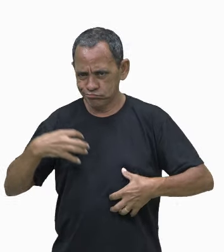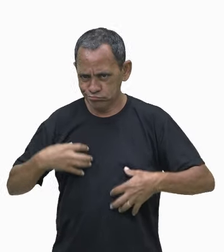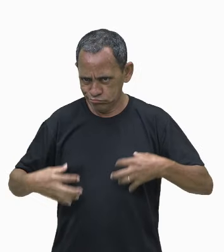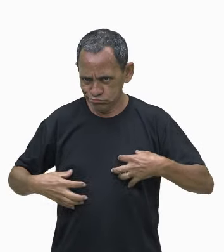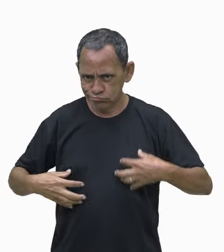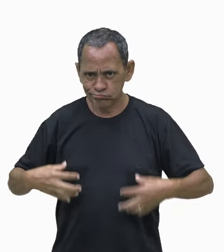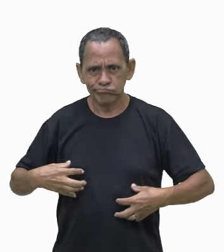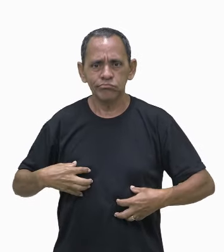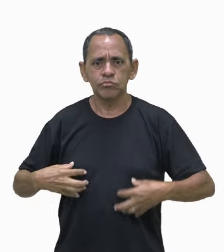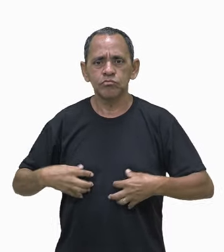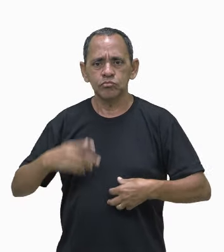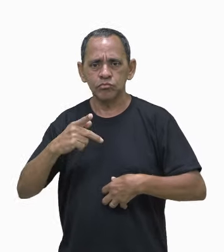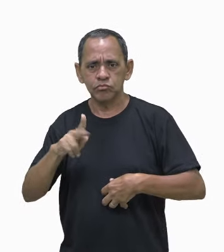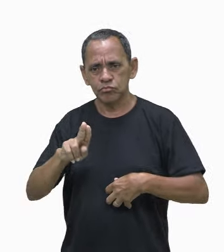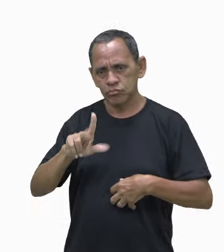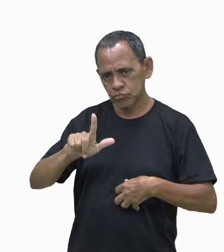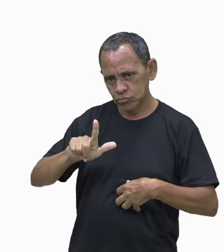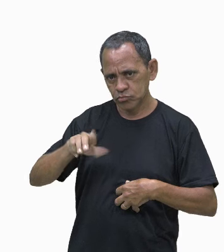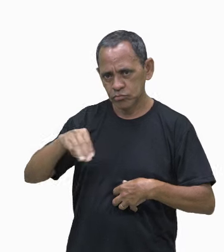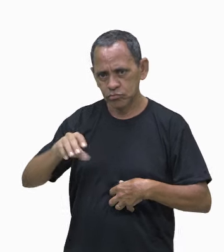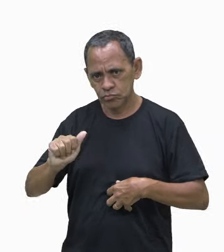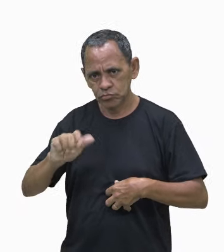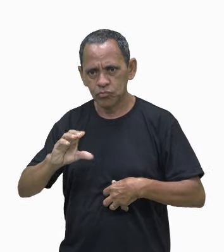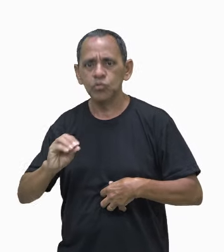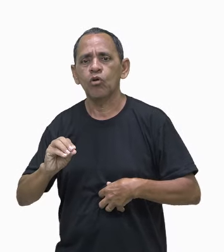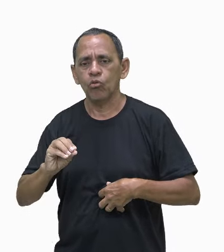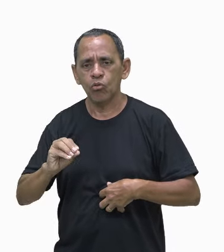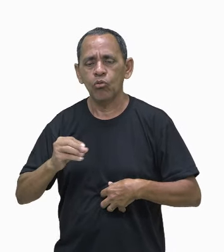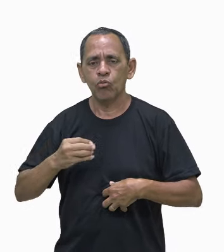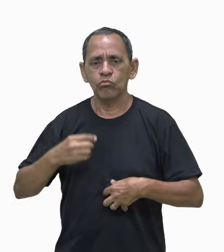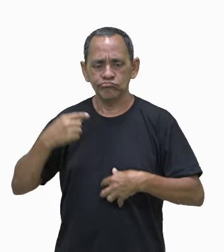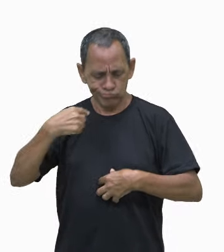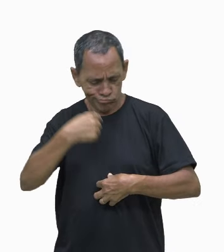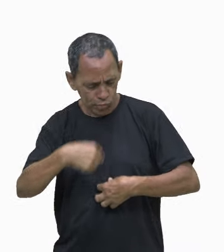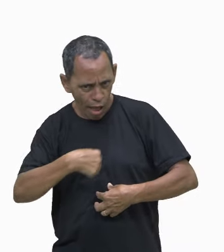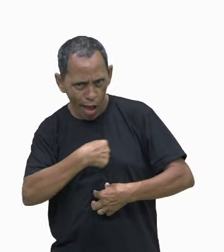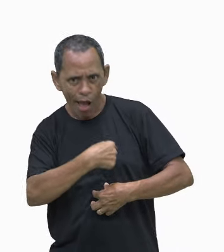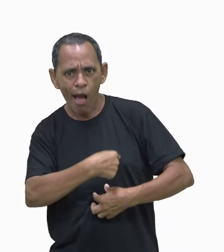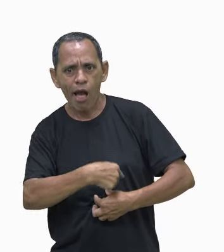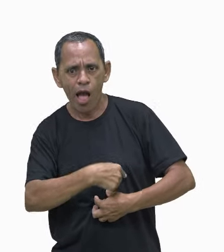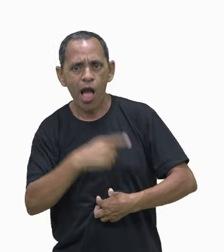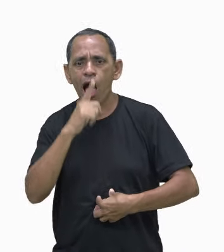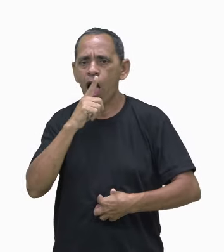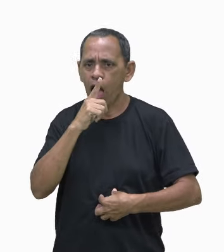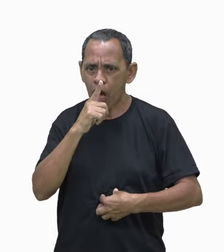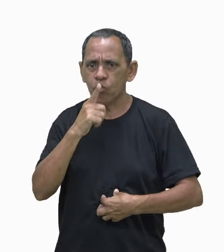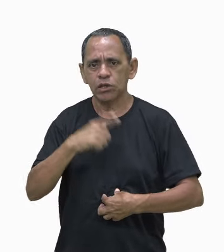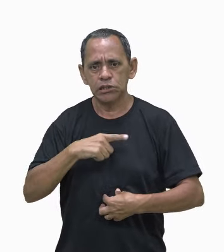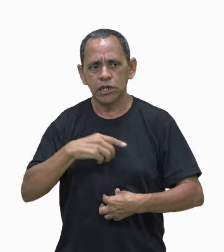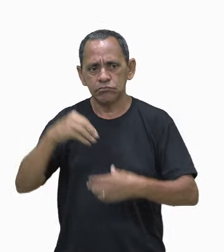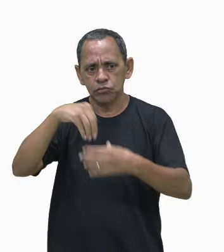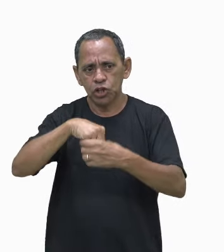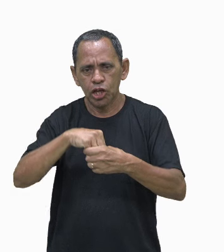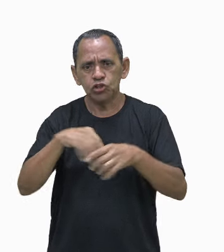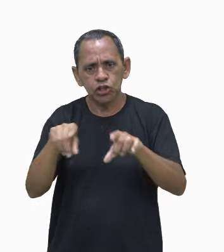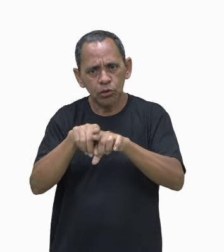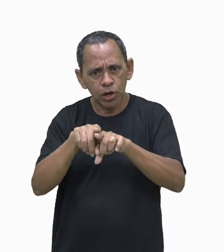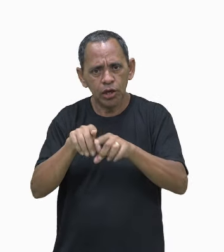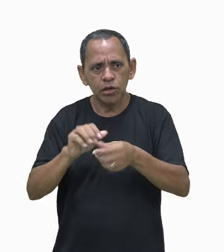alvéolos, ele vai para o sistema circulatório. E o sangue, a água está presente ali naquele sangue, né, no plasma